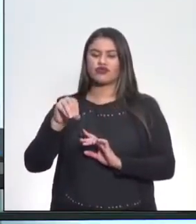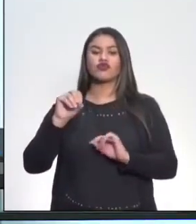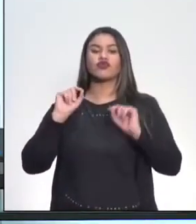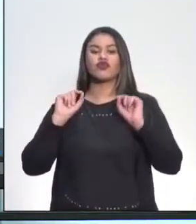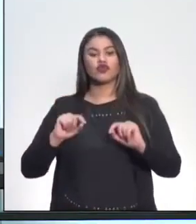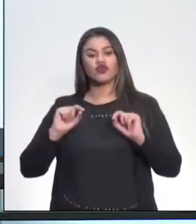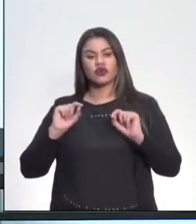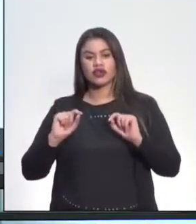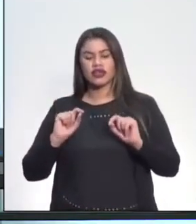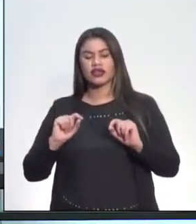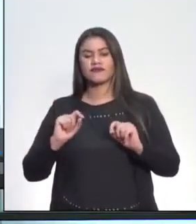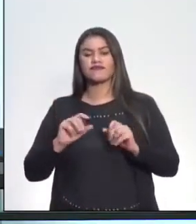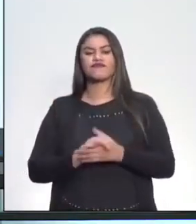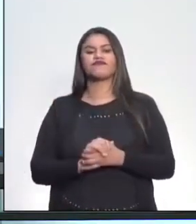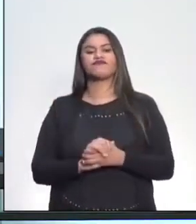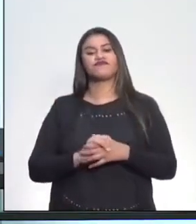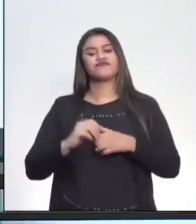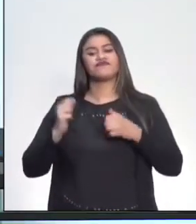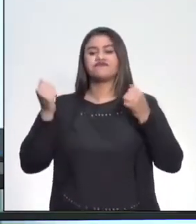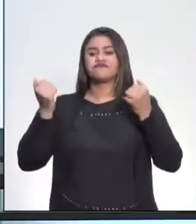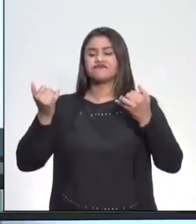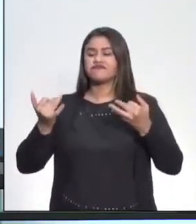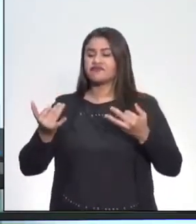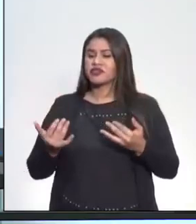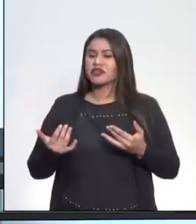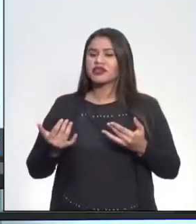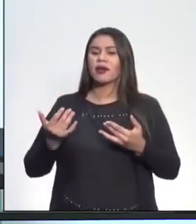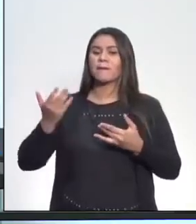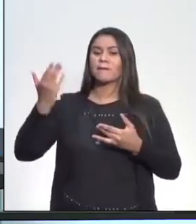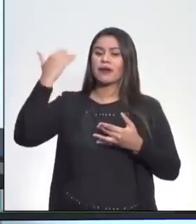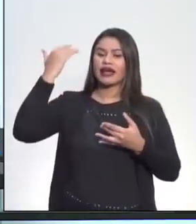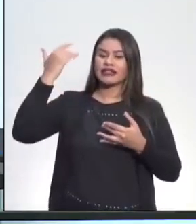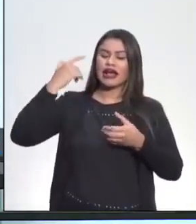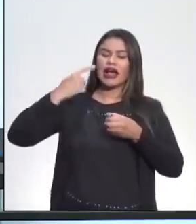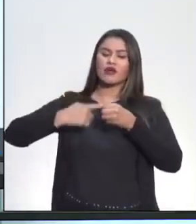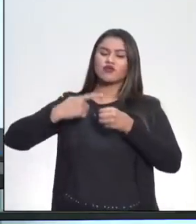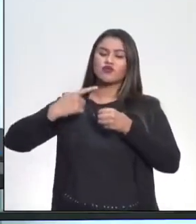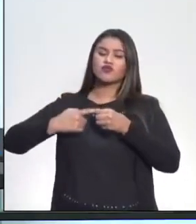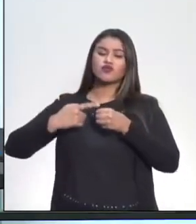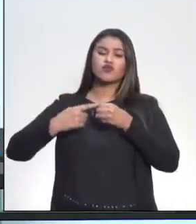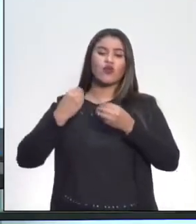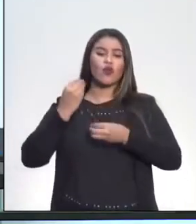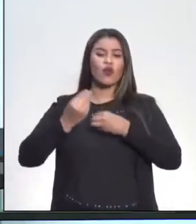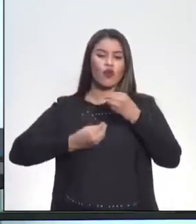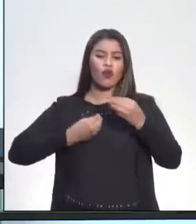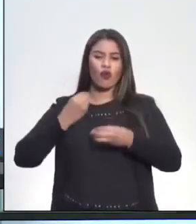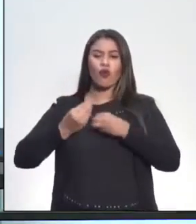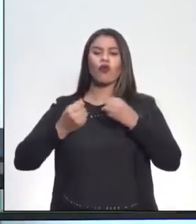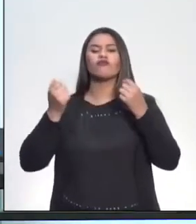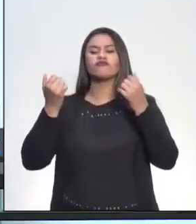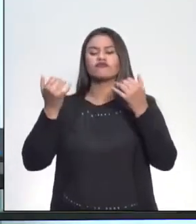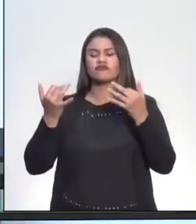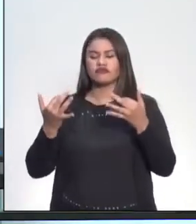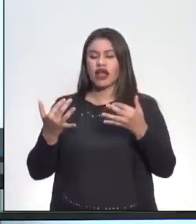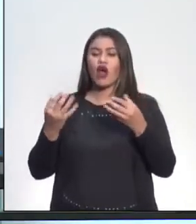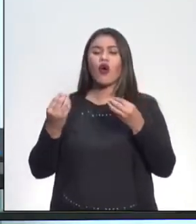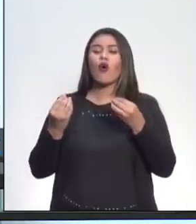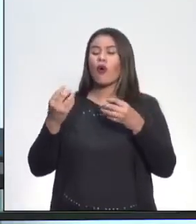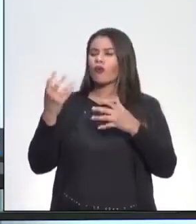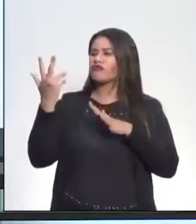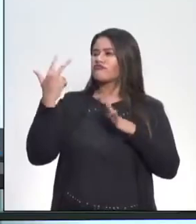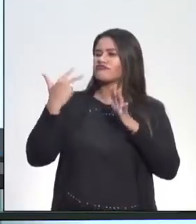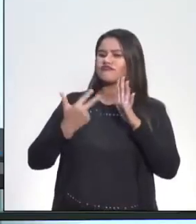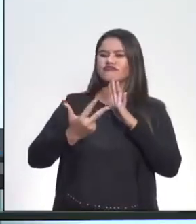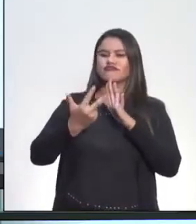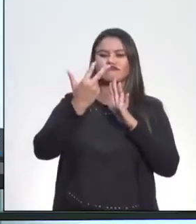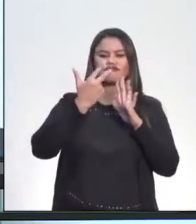está contando o quê, na verdade? Ele está contando um pedaço da história daquela cidade, através dos seus traços arquitetônicos. Então, quando